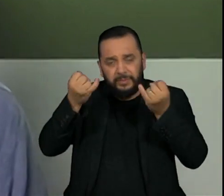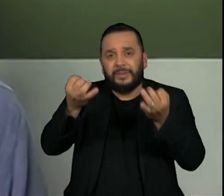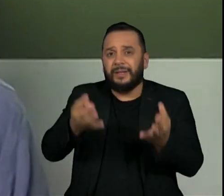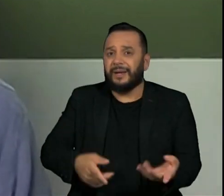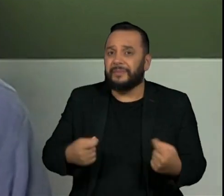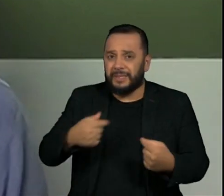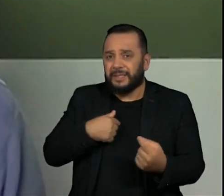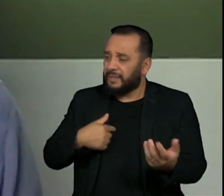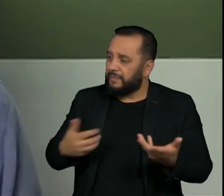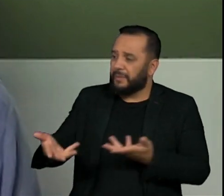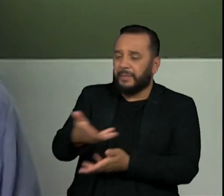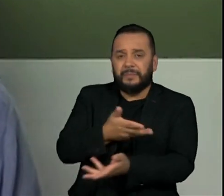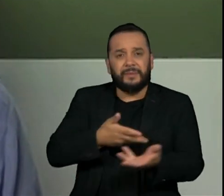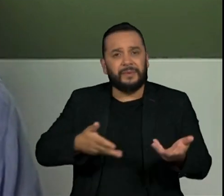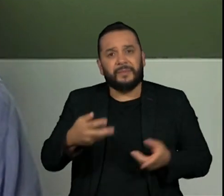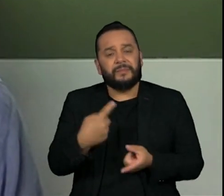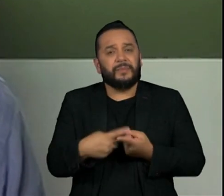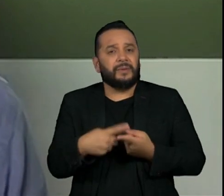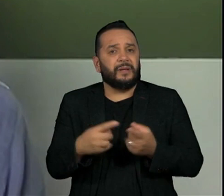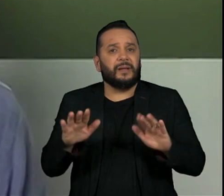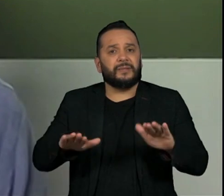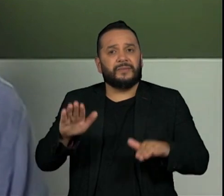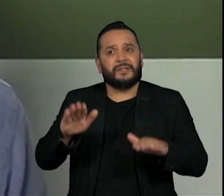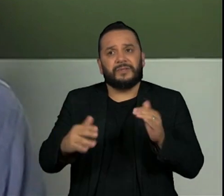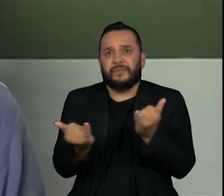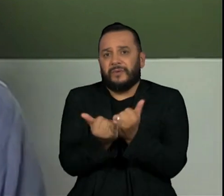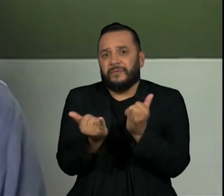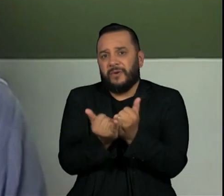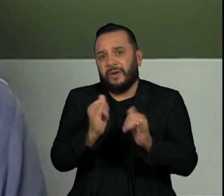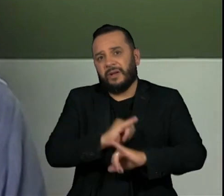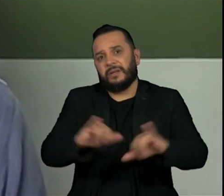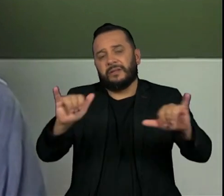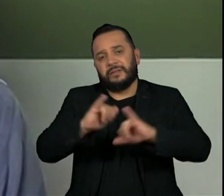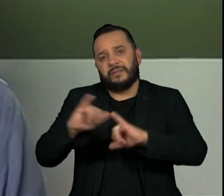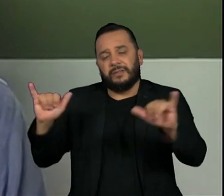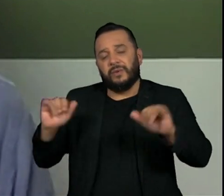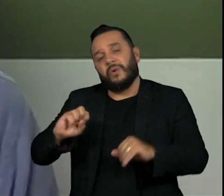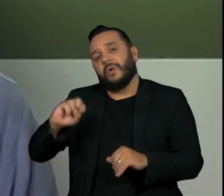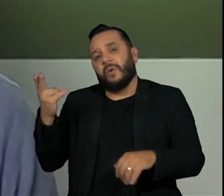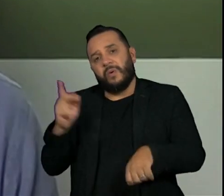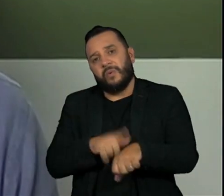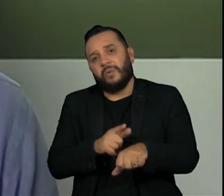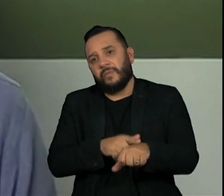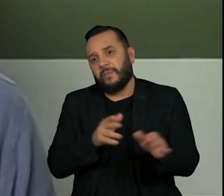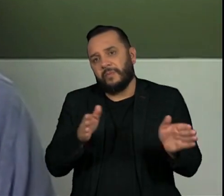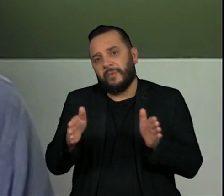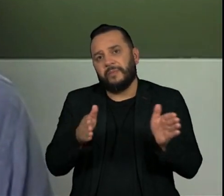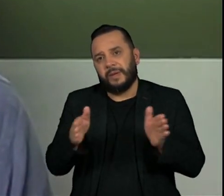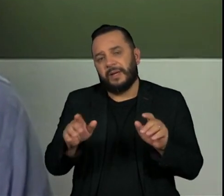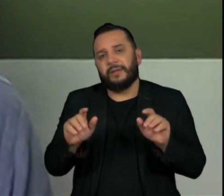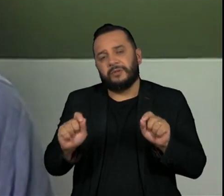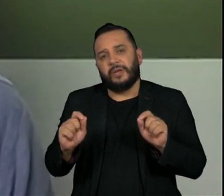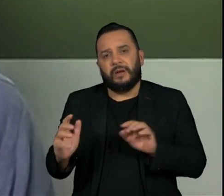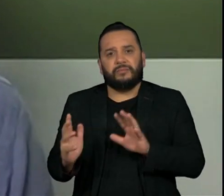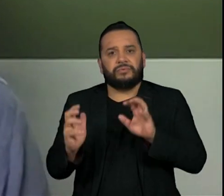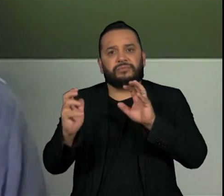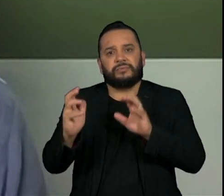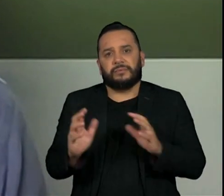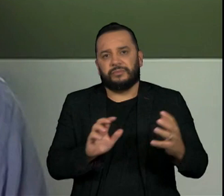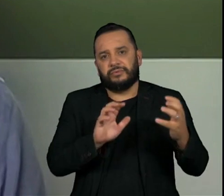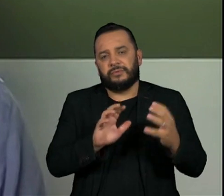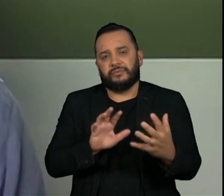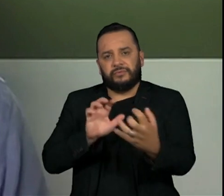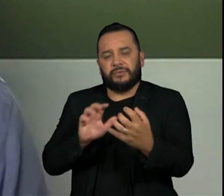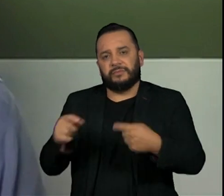causa de boatos que estão rolando solto, ou por causa de momentos específicos de desavenças entre os alunos.